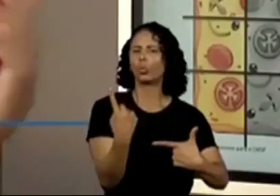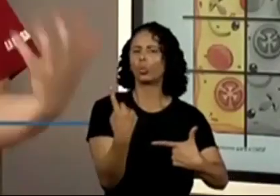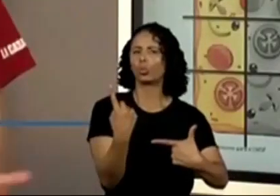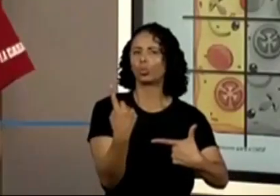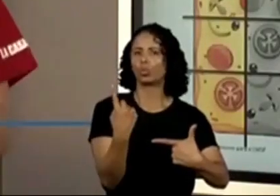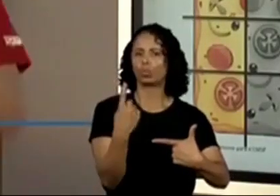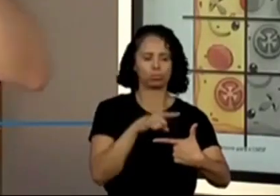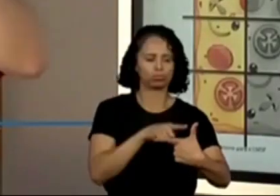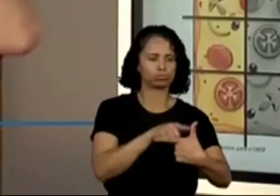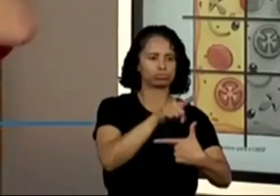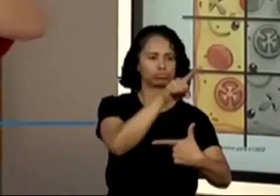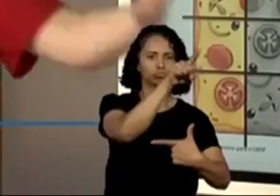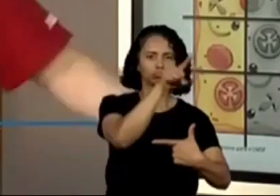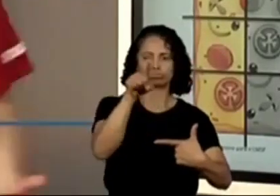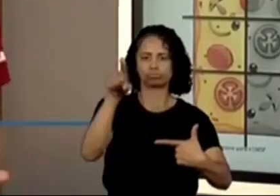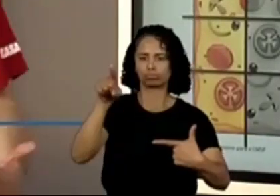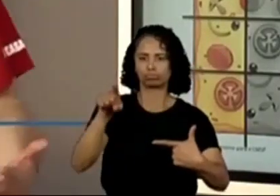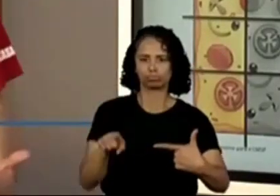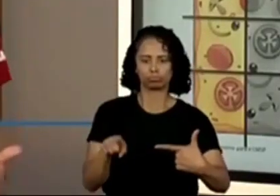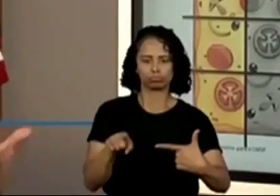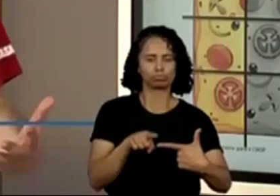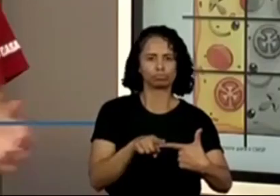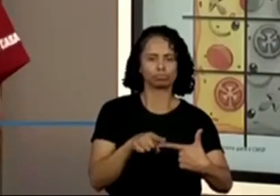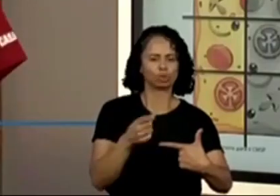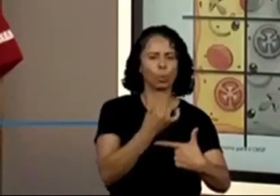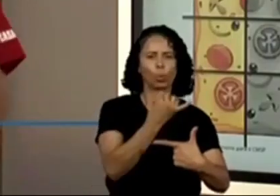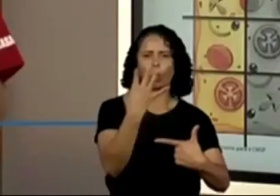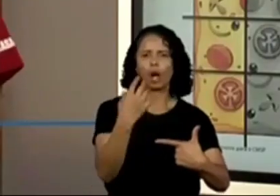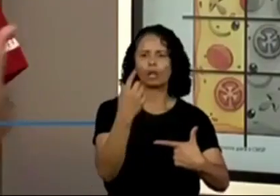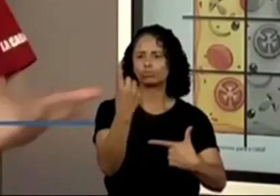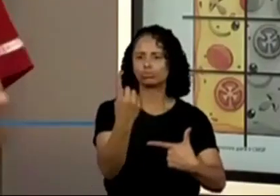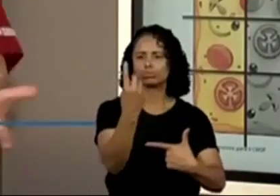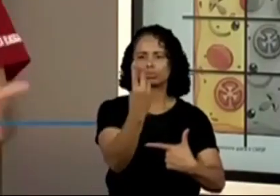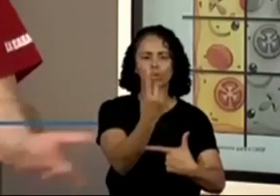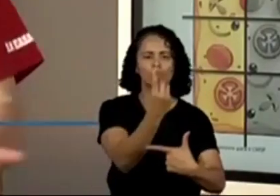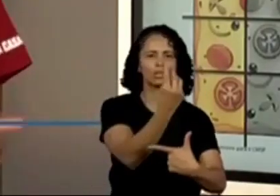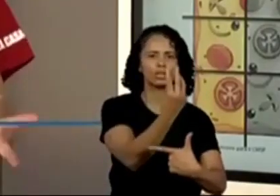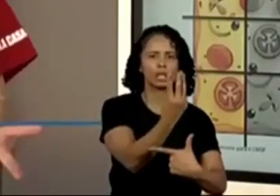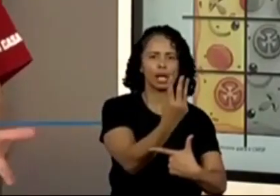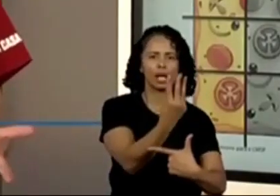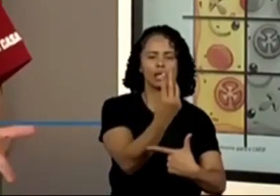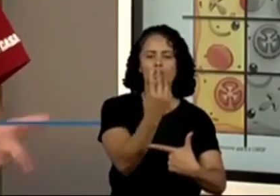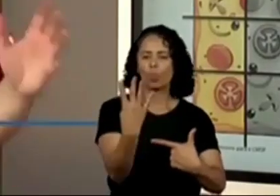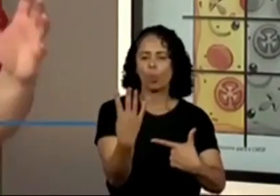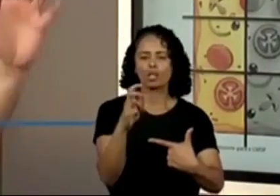quanto você tem, quantas formas aí você tem, no caso aí, quantos pedaços você